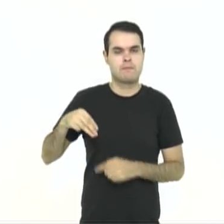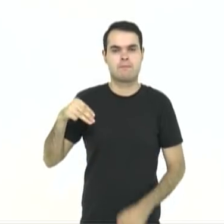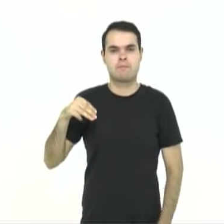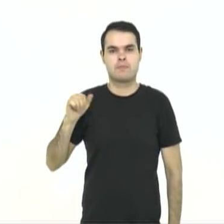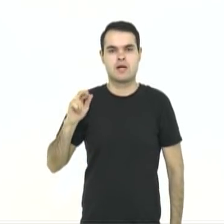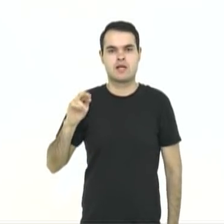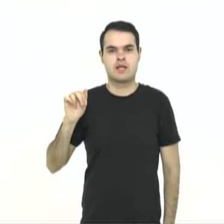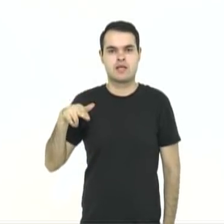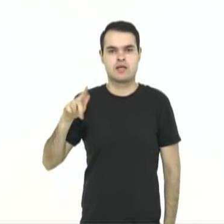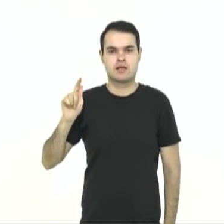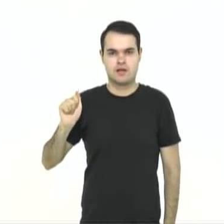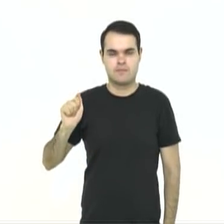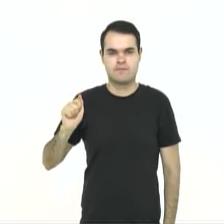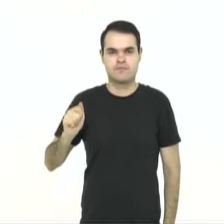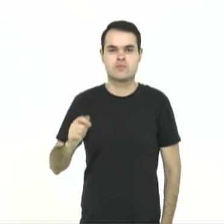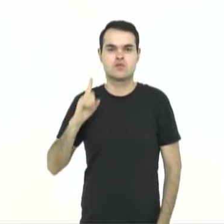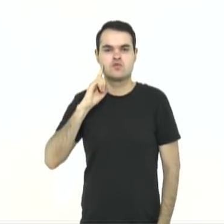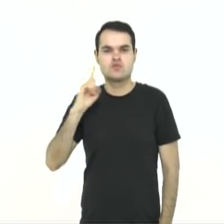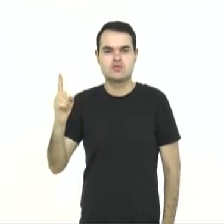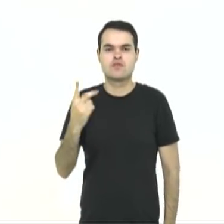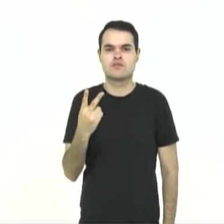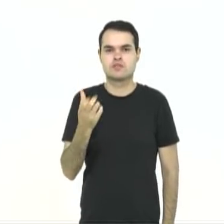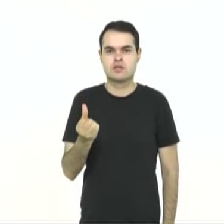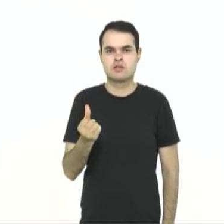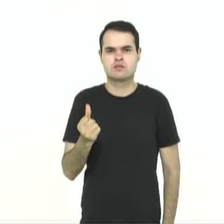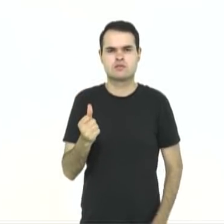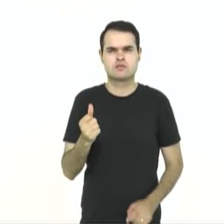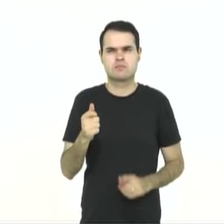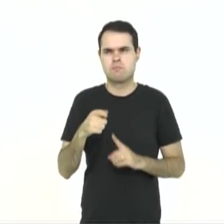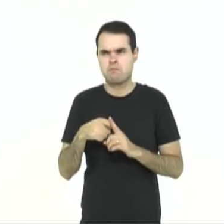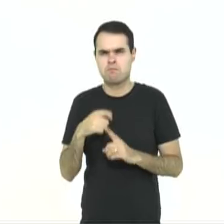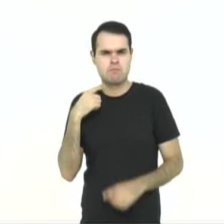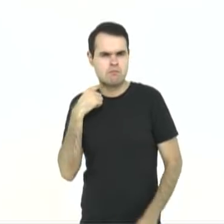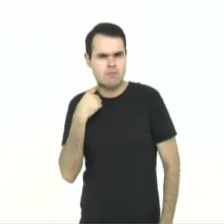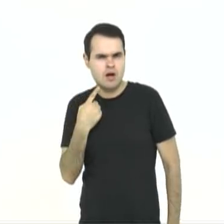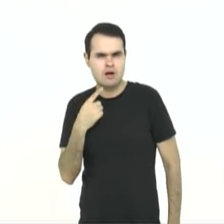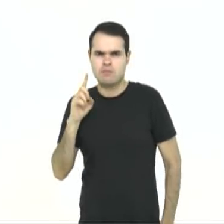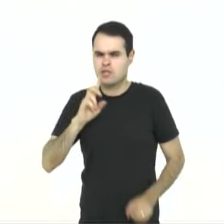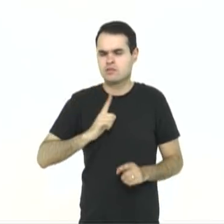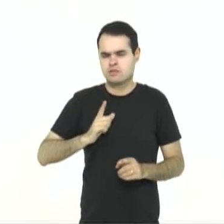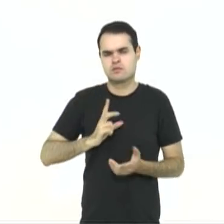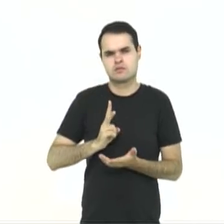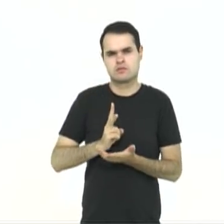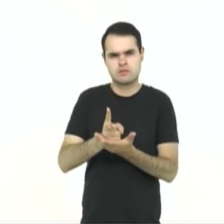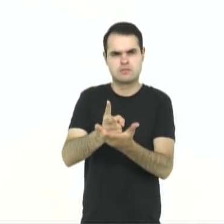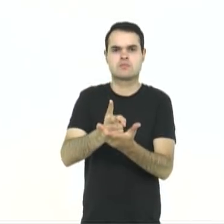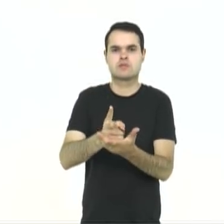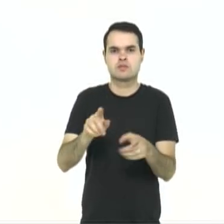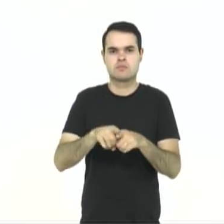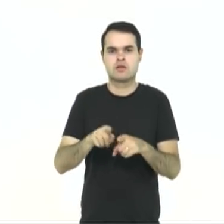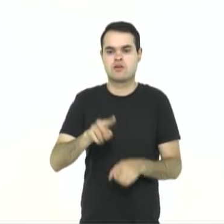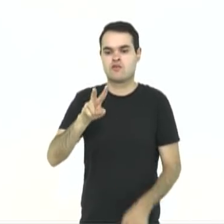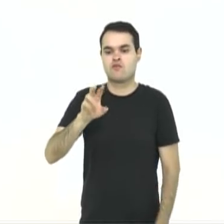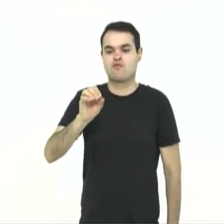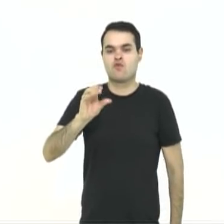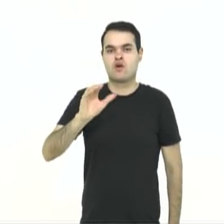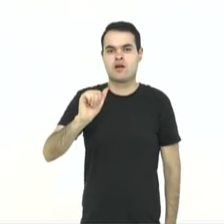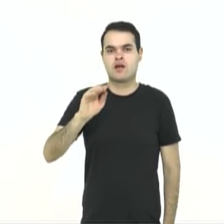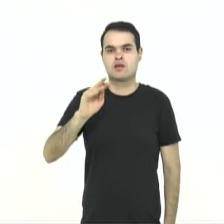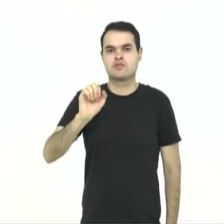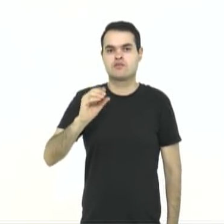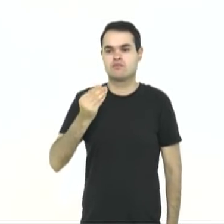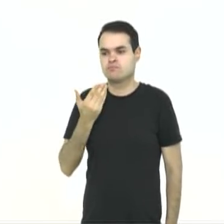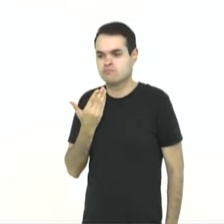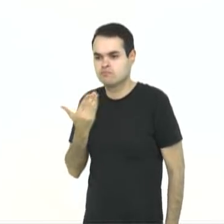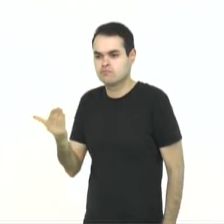a data, 26 de maio, lá alguma coisa, não me lembro bem a data, mas sempre traz a data, o vocativo, a forma de eu me reportar